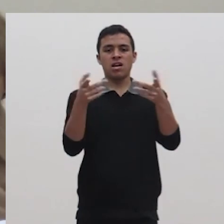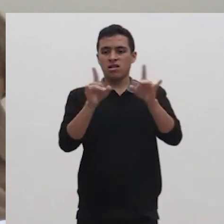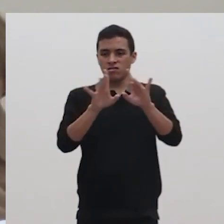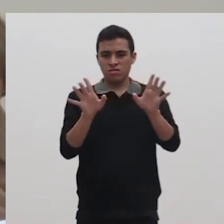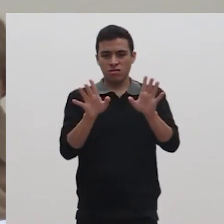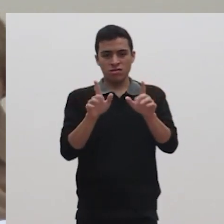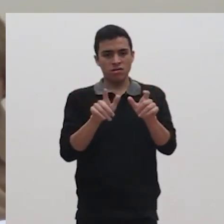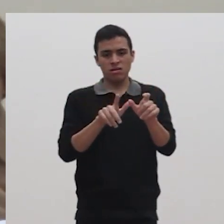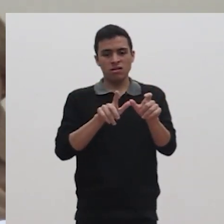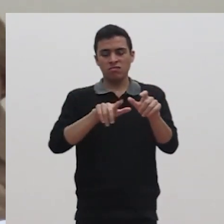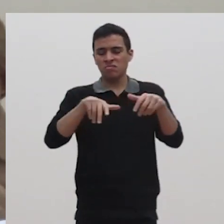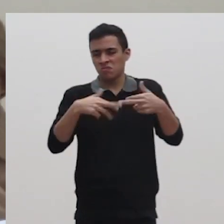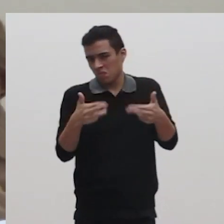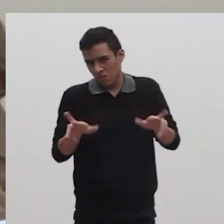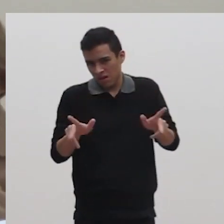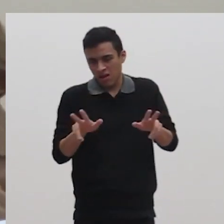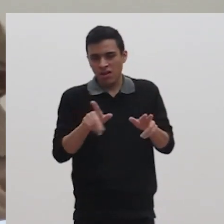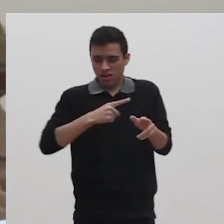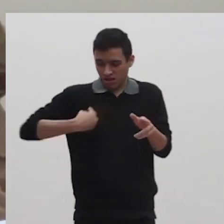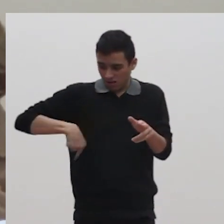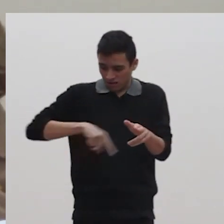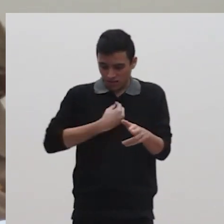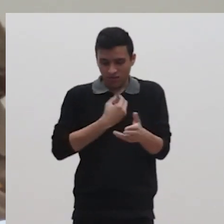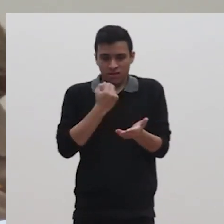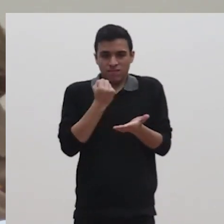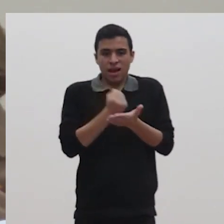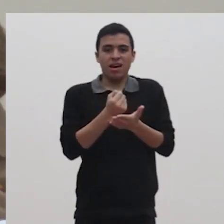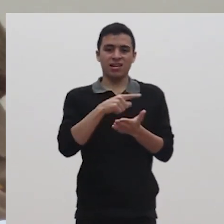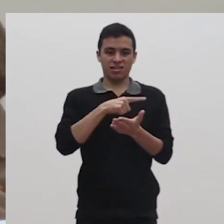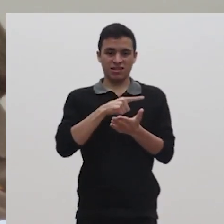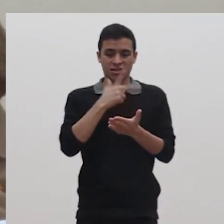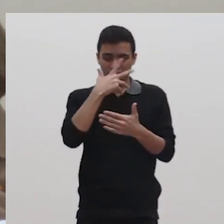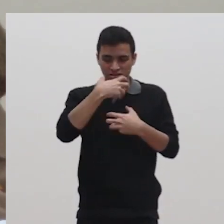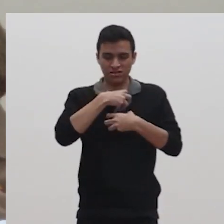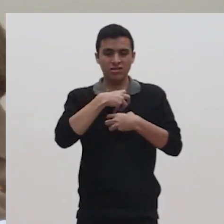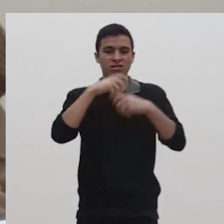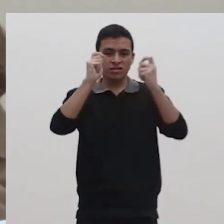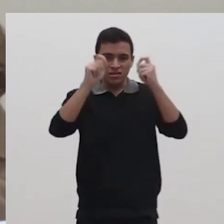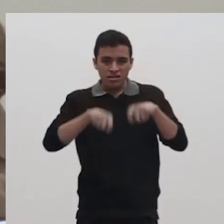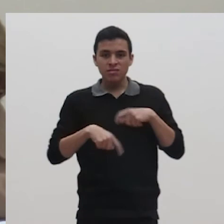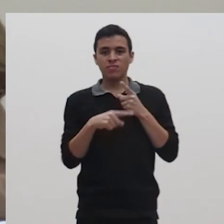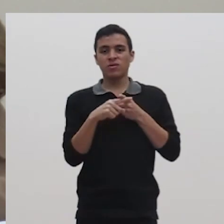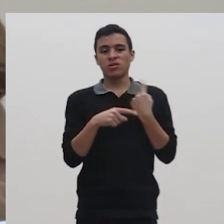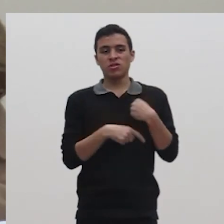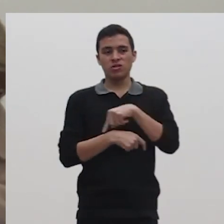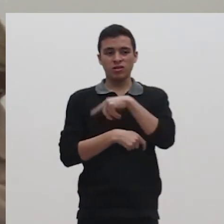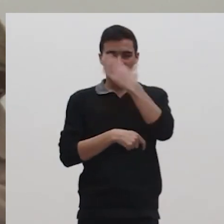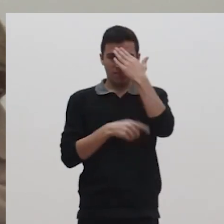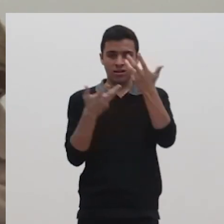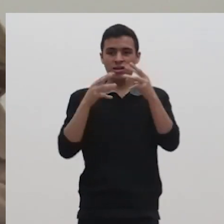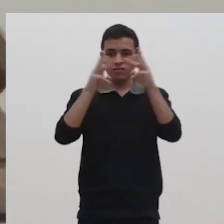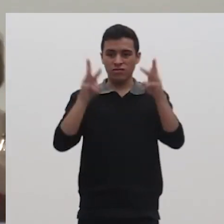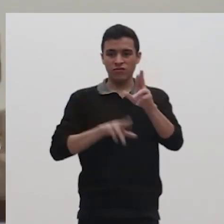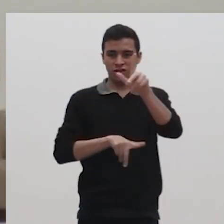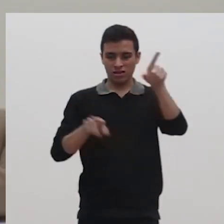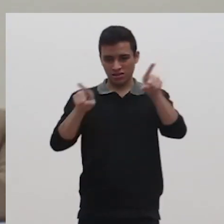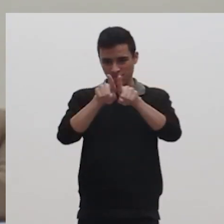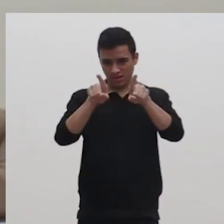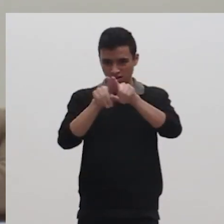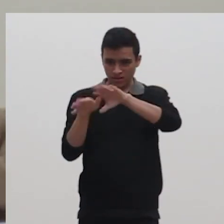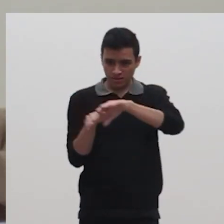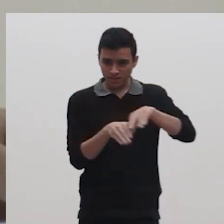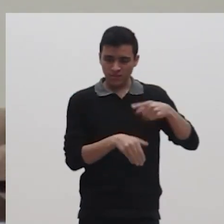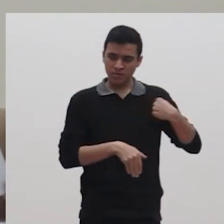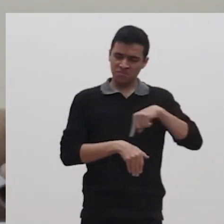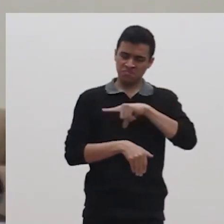uma saga para nós, no final das contas, né? É assim como nós sentimos, de fato, porque nós queremos, de fato, uma universidade diferente. Nós